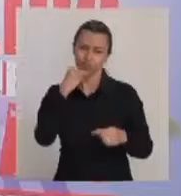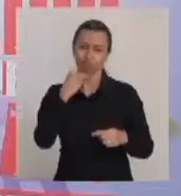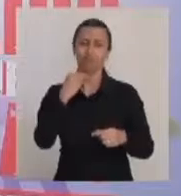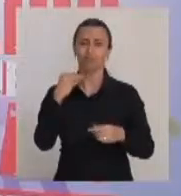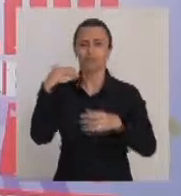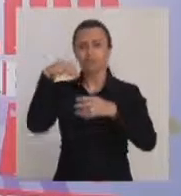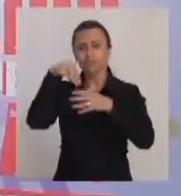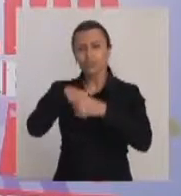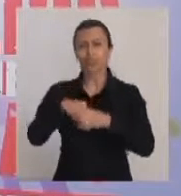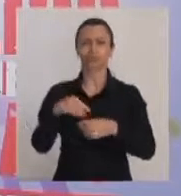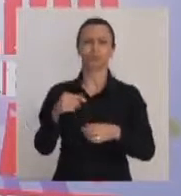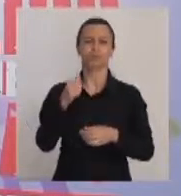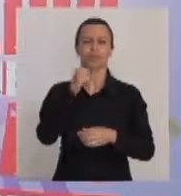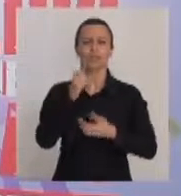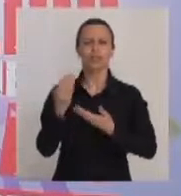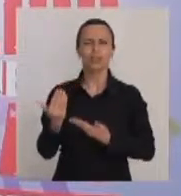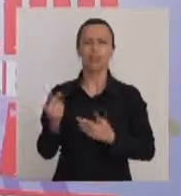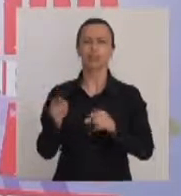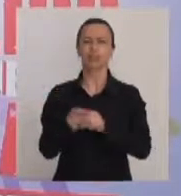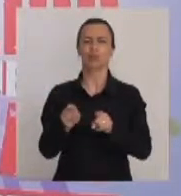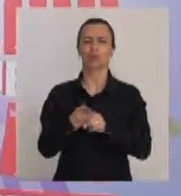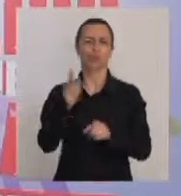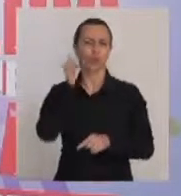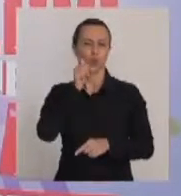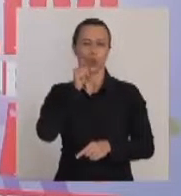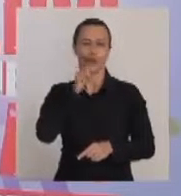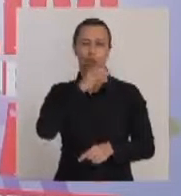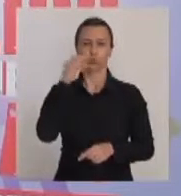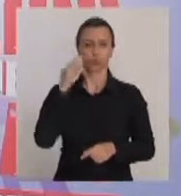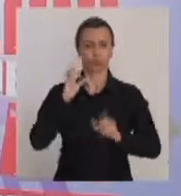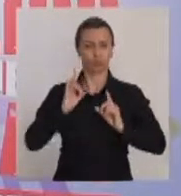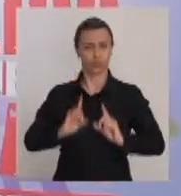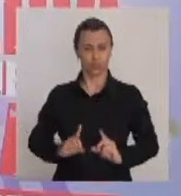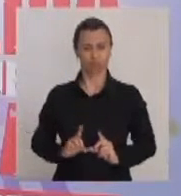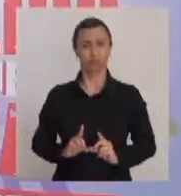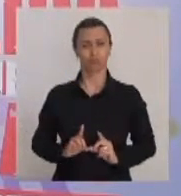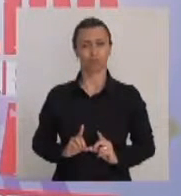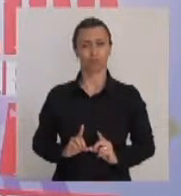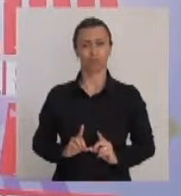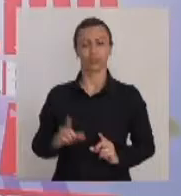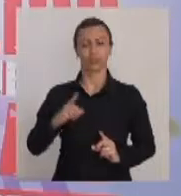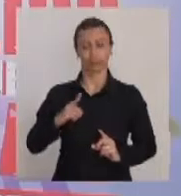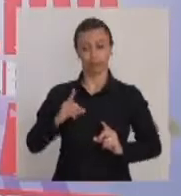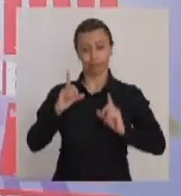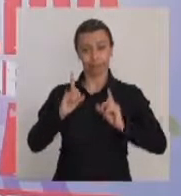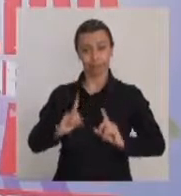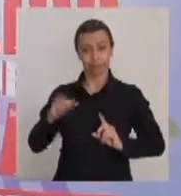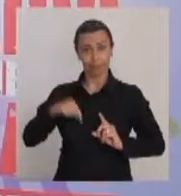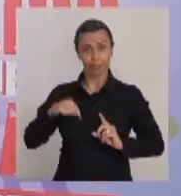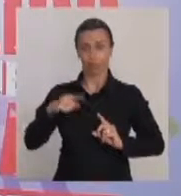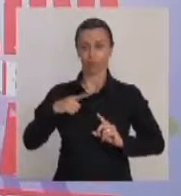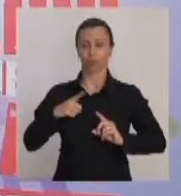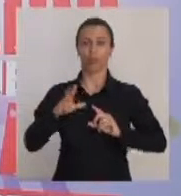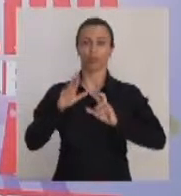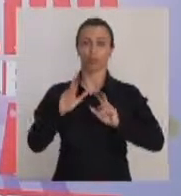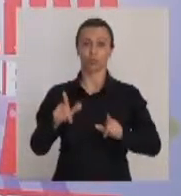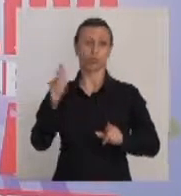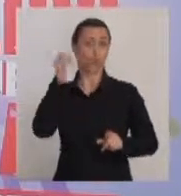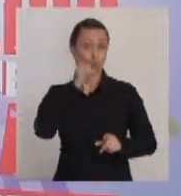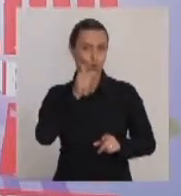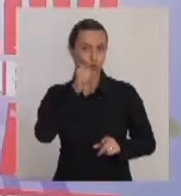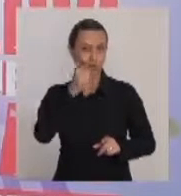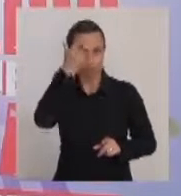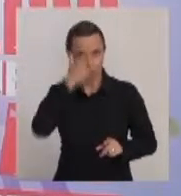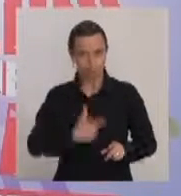da vulnerabilidade, né, que as meninas e mulheres têm, porque além da deficiência